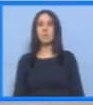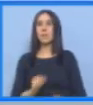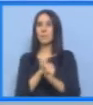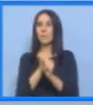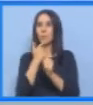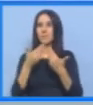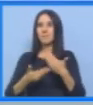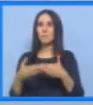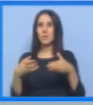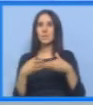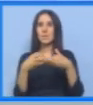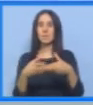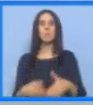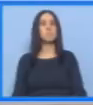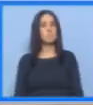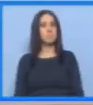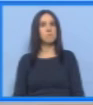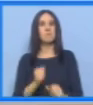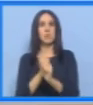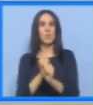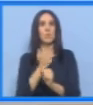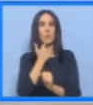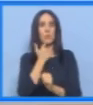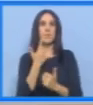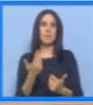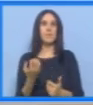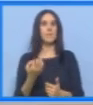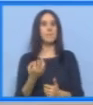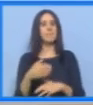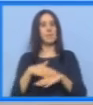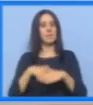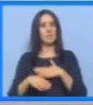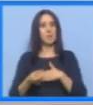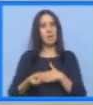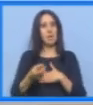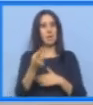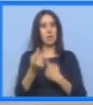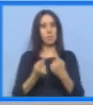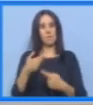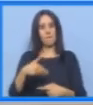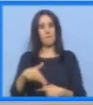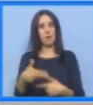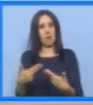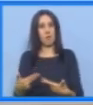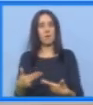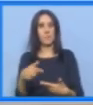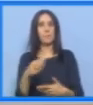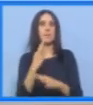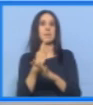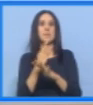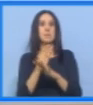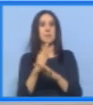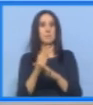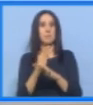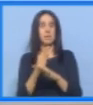para a congregação. É um período de muito trabalho. E então temos desenvolvido algumas ações, uma das quais vai ser agora a celebração no